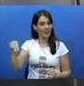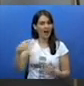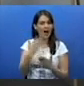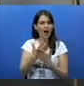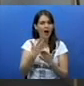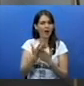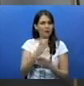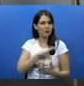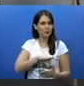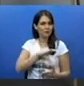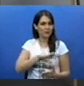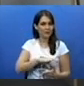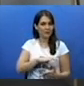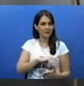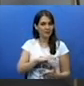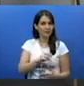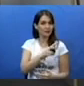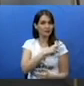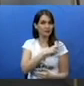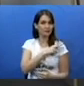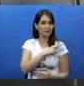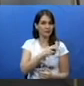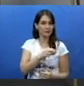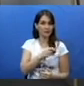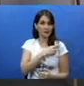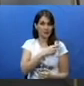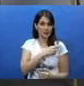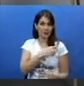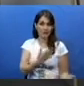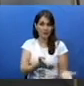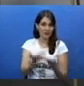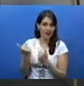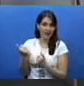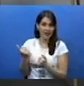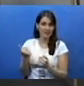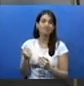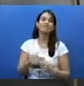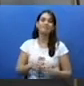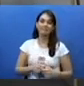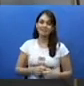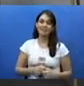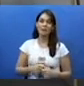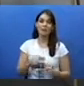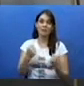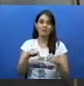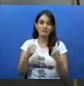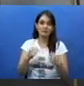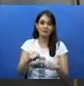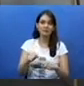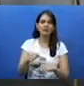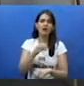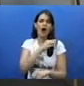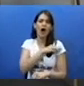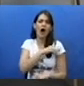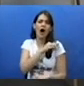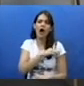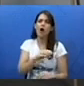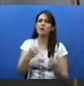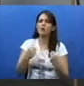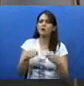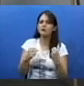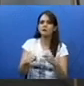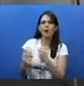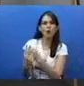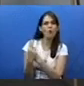aula. Vocês estão se cuidando, passando álcool em gel nas mãos, utilizando as máscaras, saindo somente quando